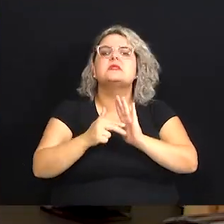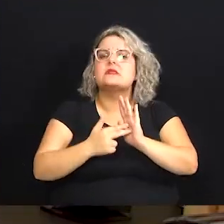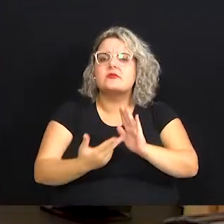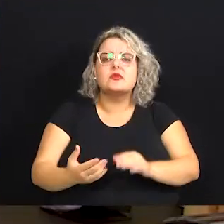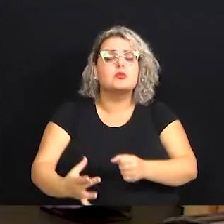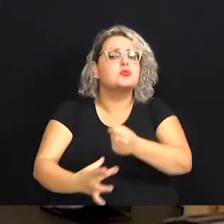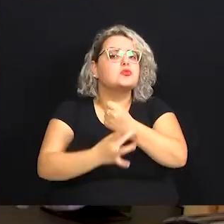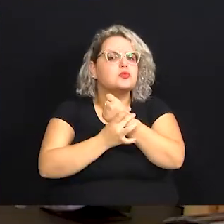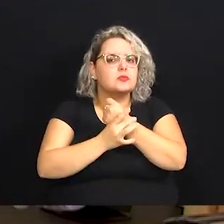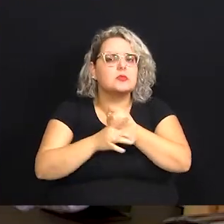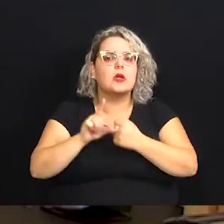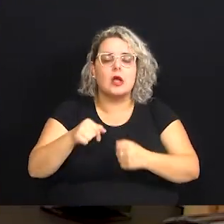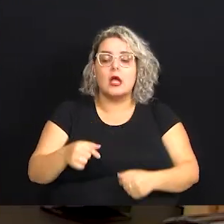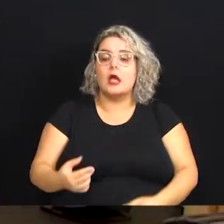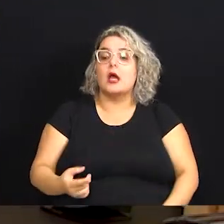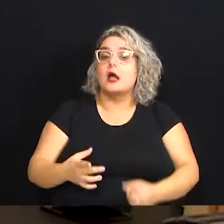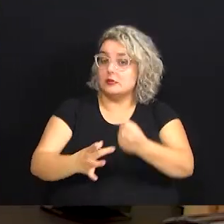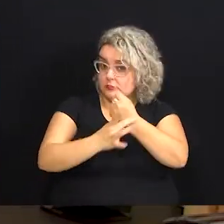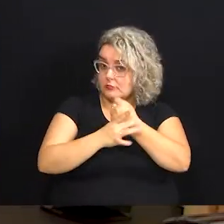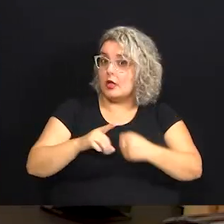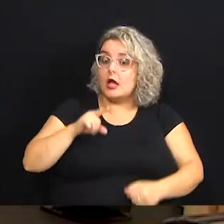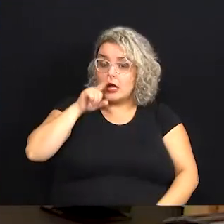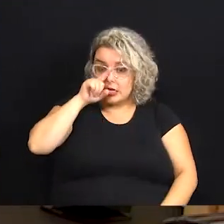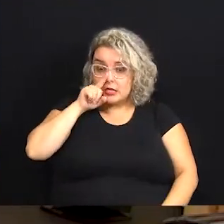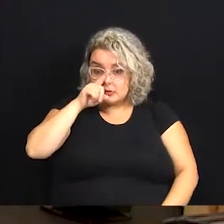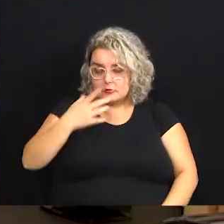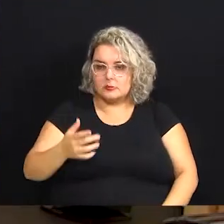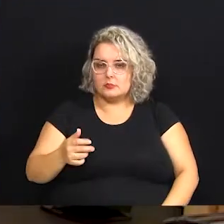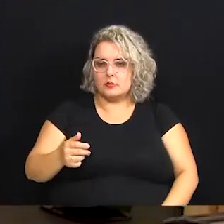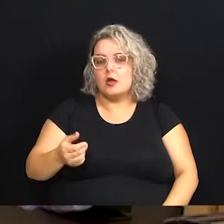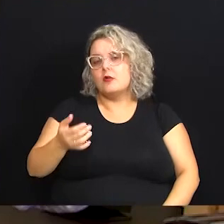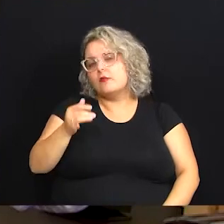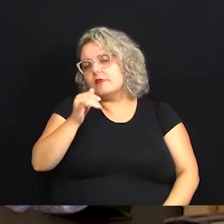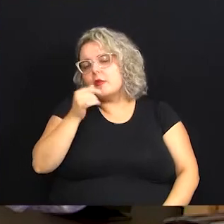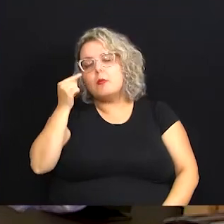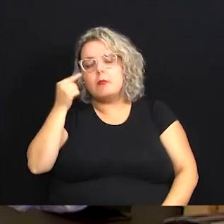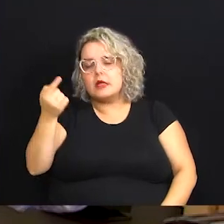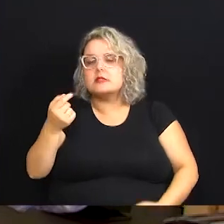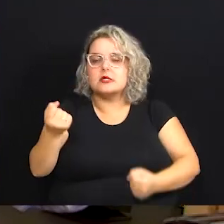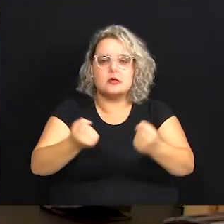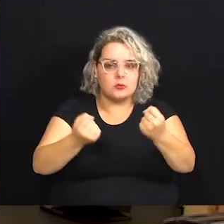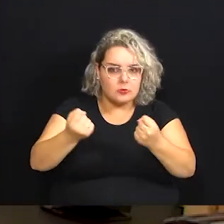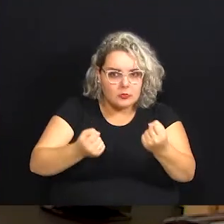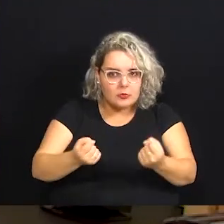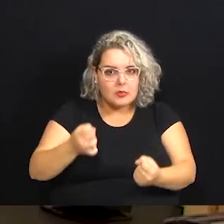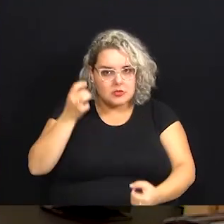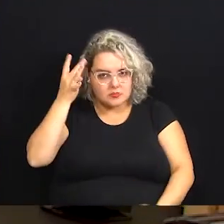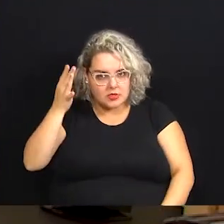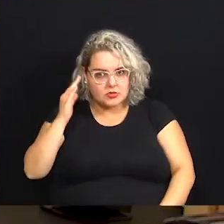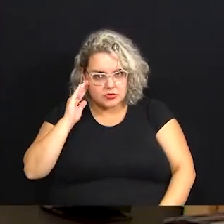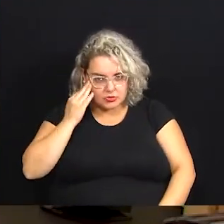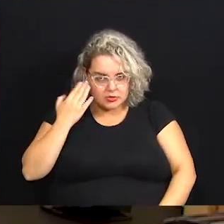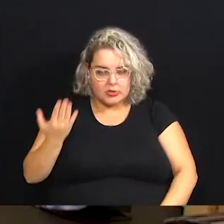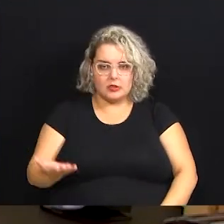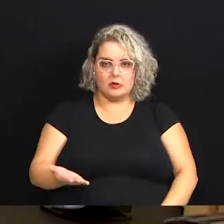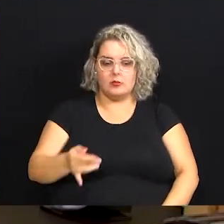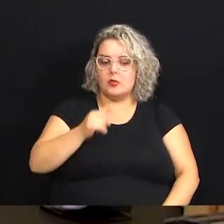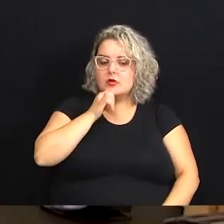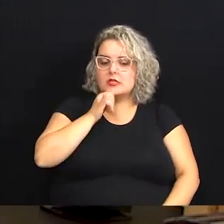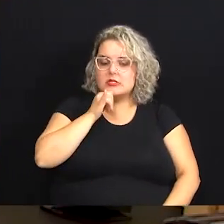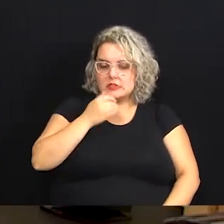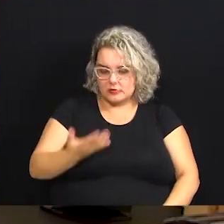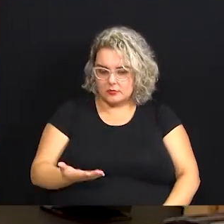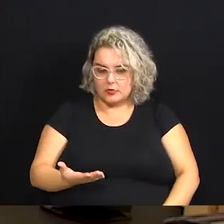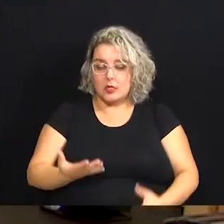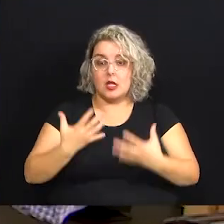o seguro está atrelado a risco. Vamos falar de automóvel, que fica mais fácil para as pessoas entenderem. Então, assim, eu posso, por